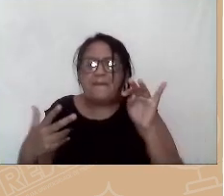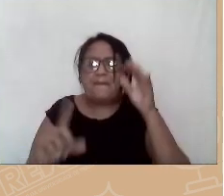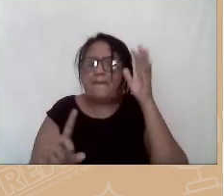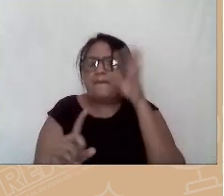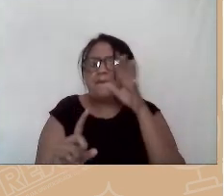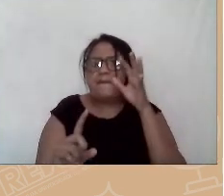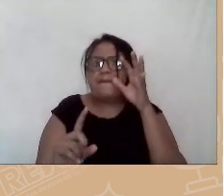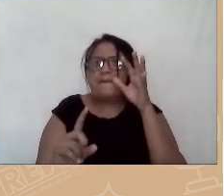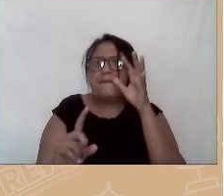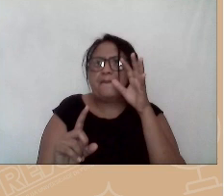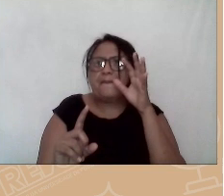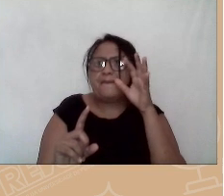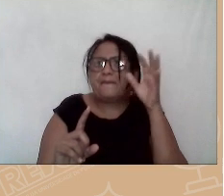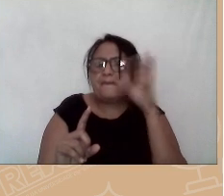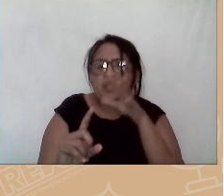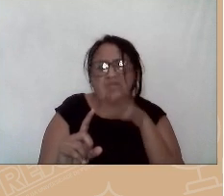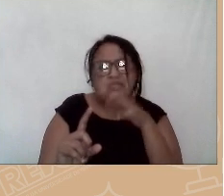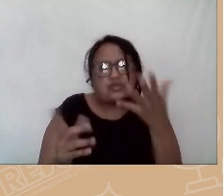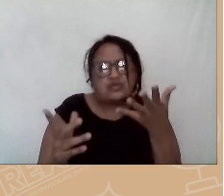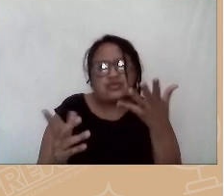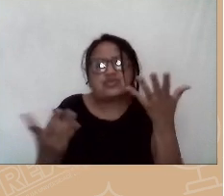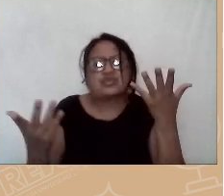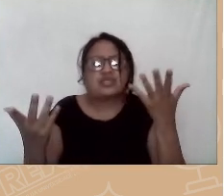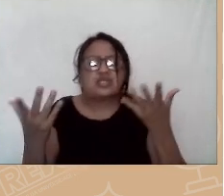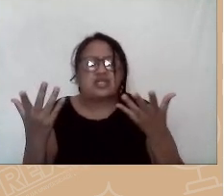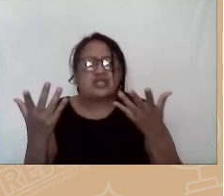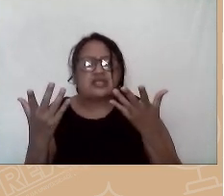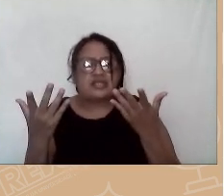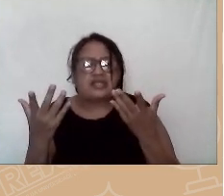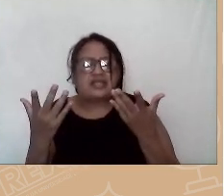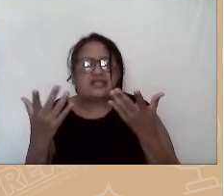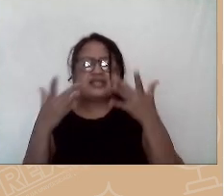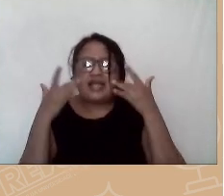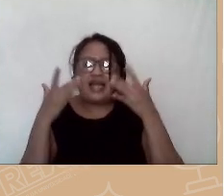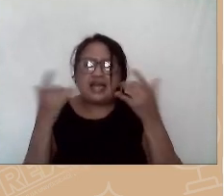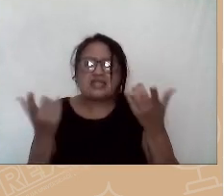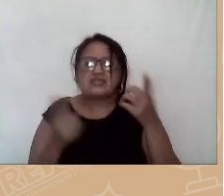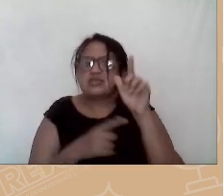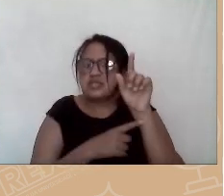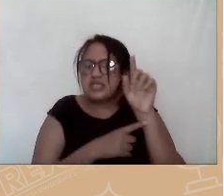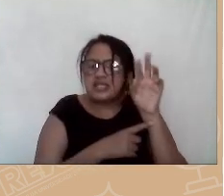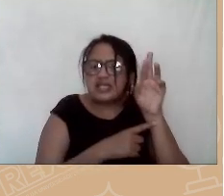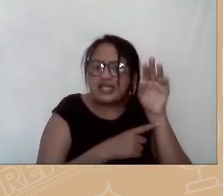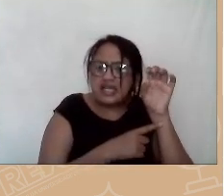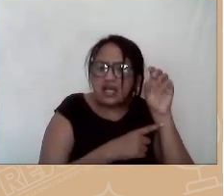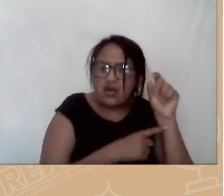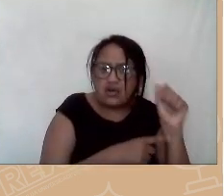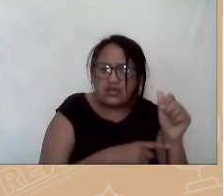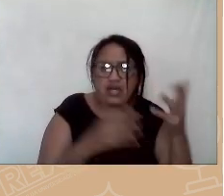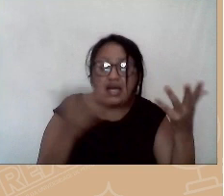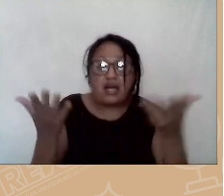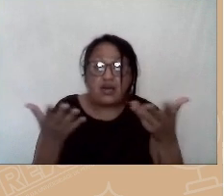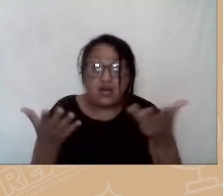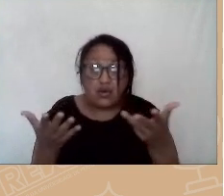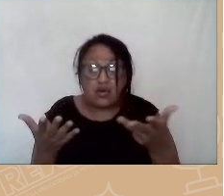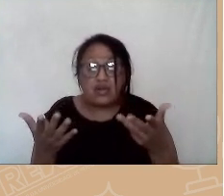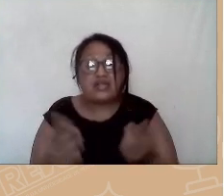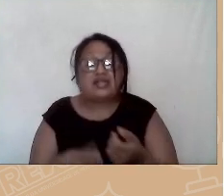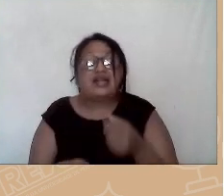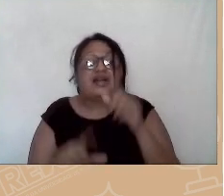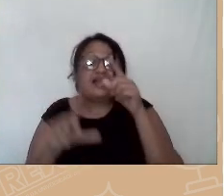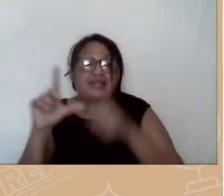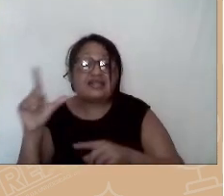o fazer poético o fazer literário do Gregório de Matos vamos para a letra E na letra E